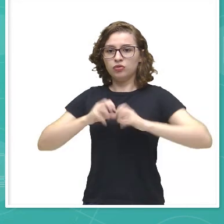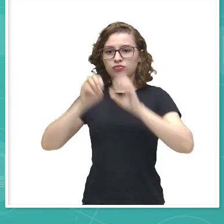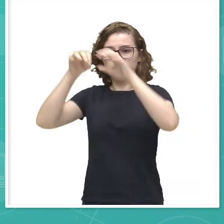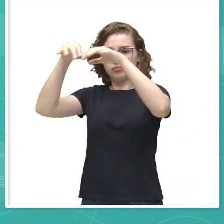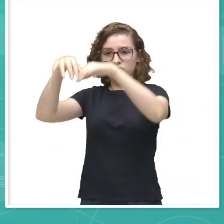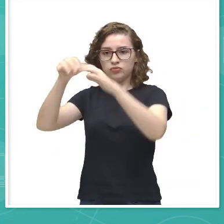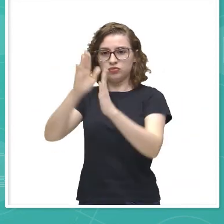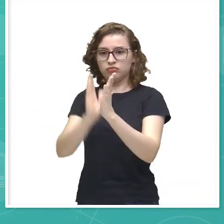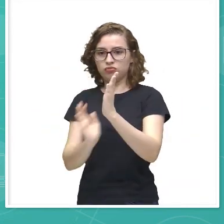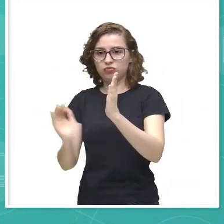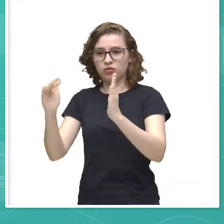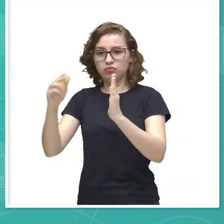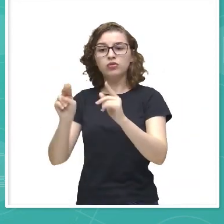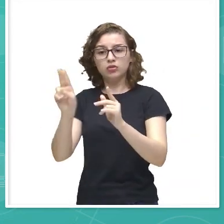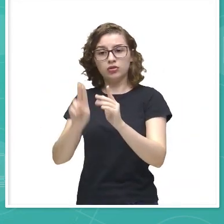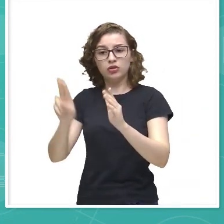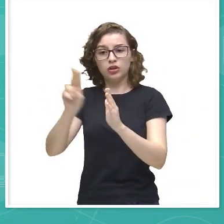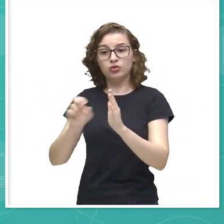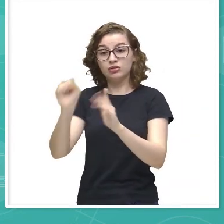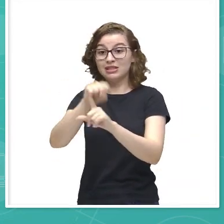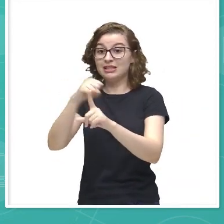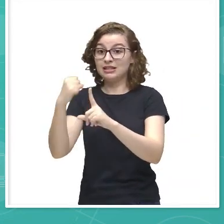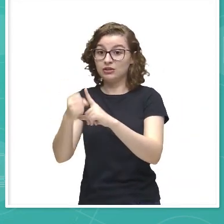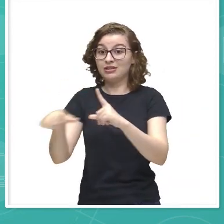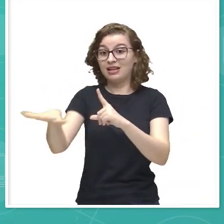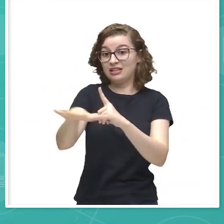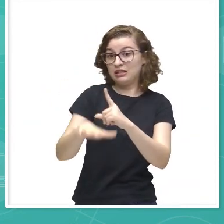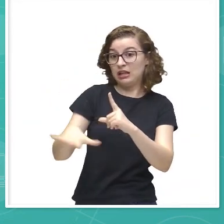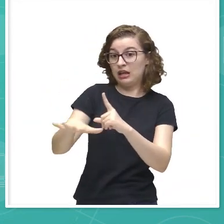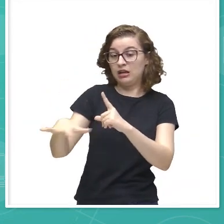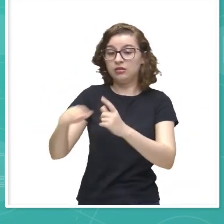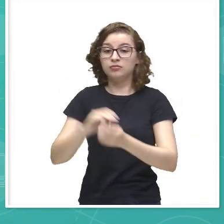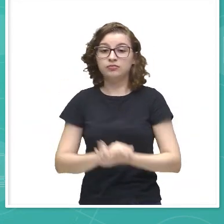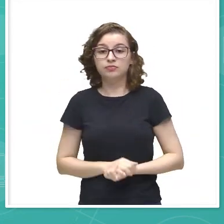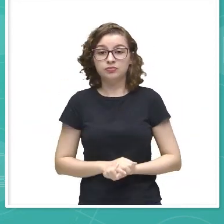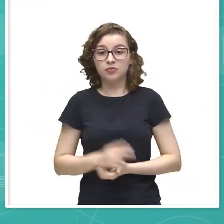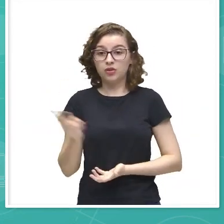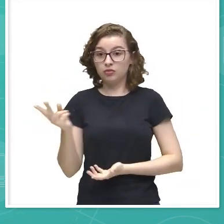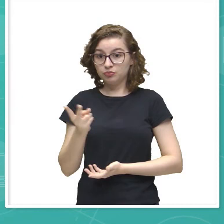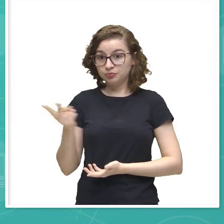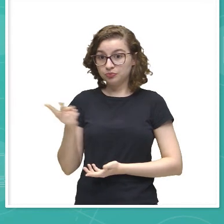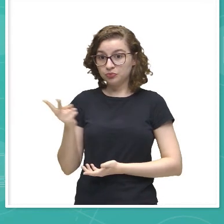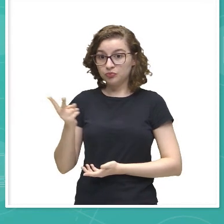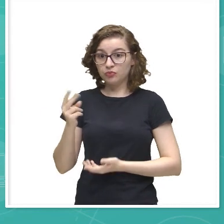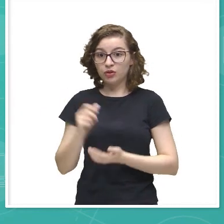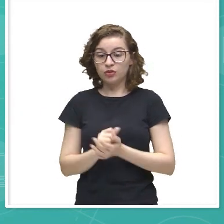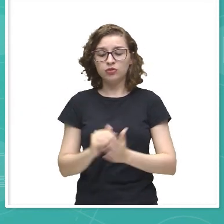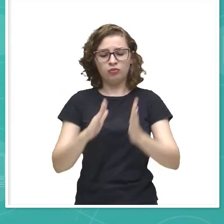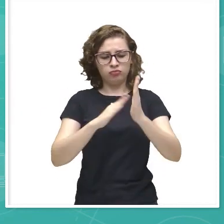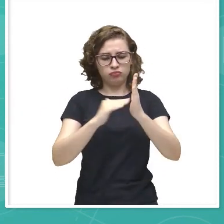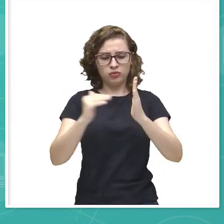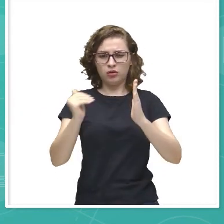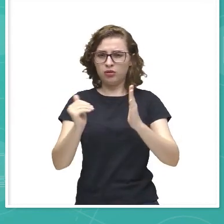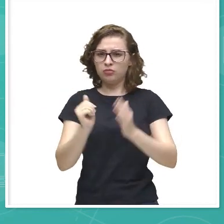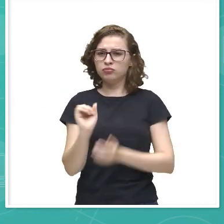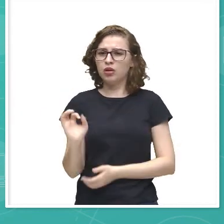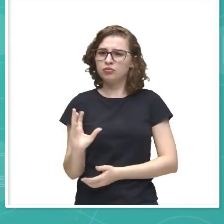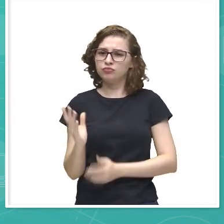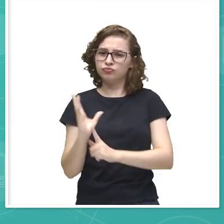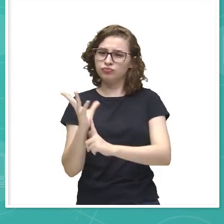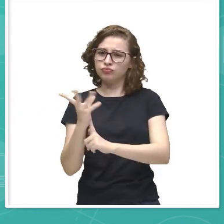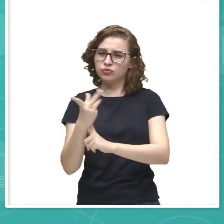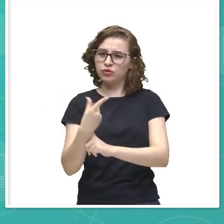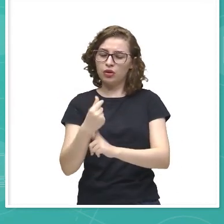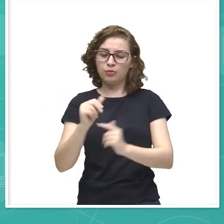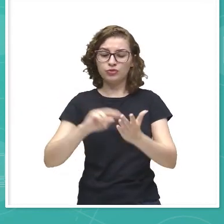objetivo prático na sociedade em que ela foi produzida. Então, a gente tem duas obras, são obras artísticas, mas elas têm